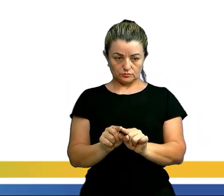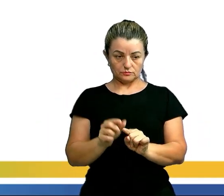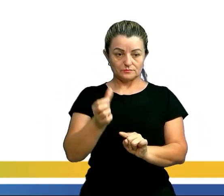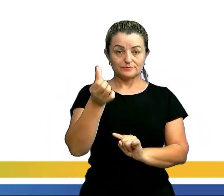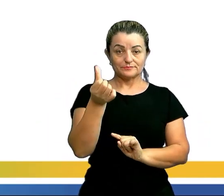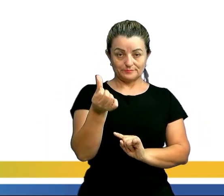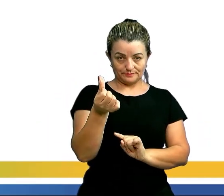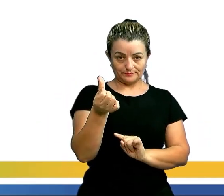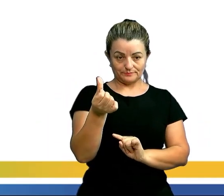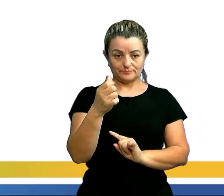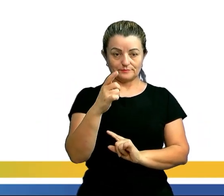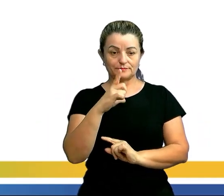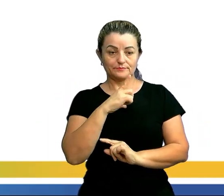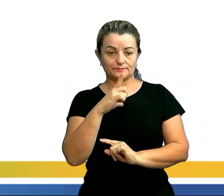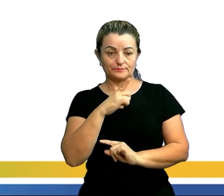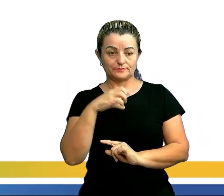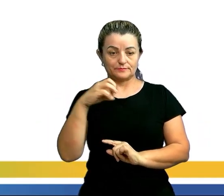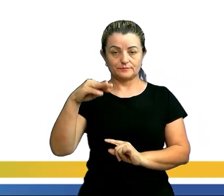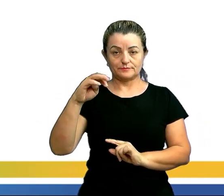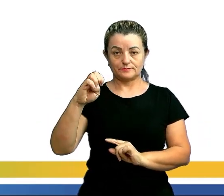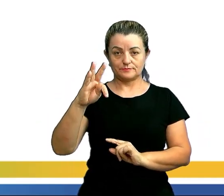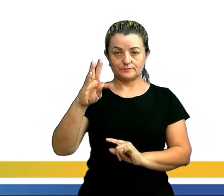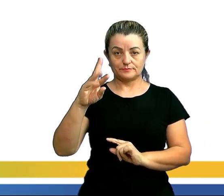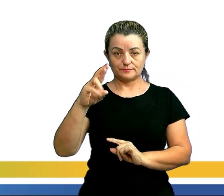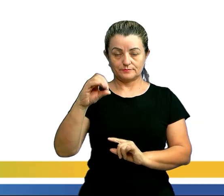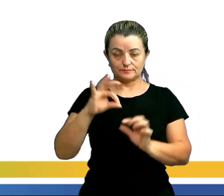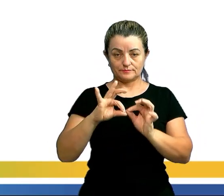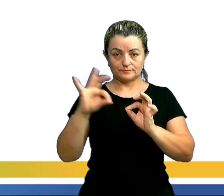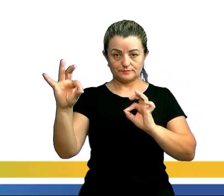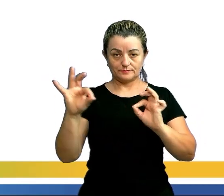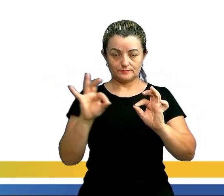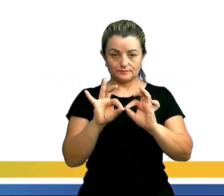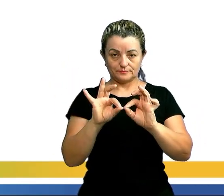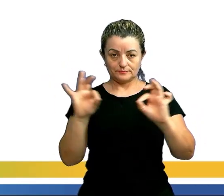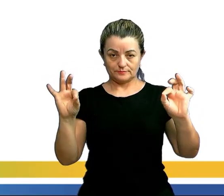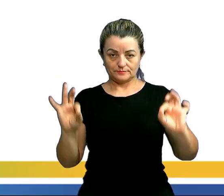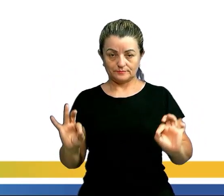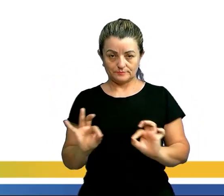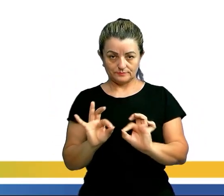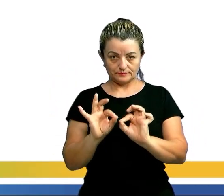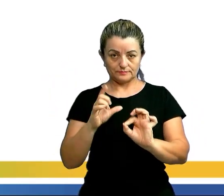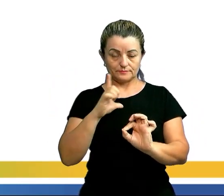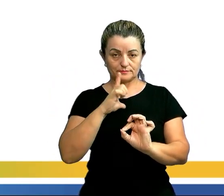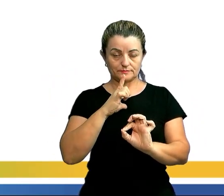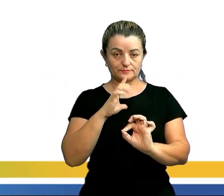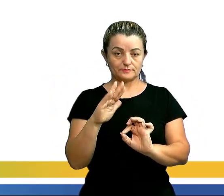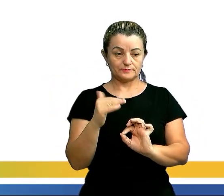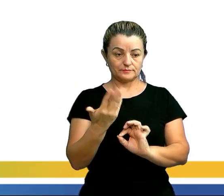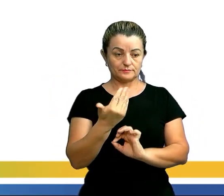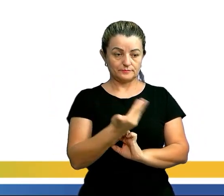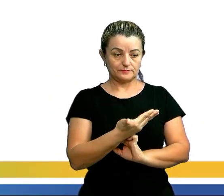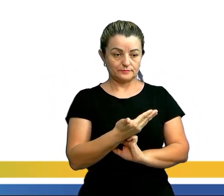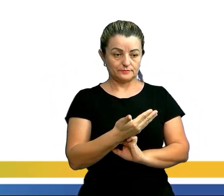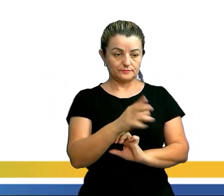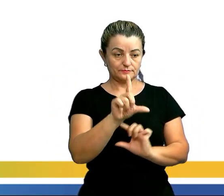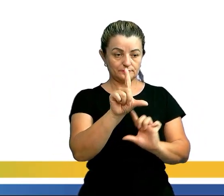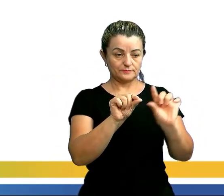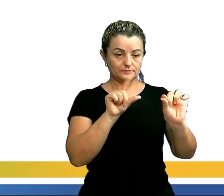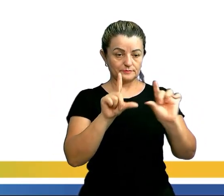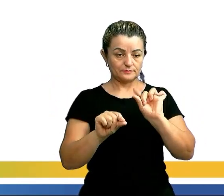3π metros quadrados, então a área do hexágono em metros quadrados é de quanto? Então tá aqui as